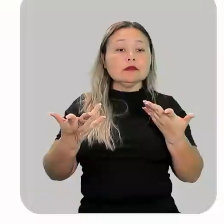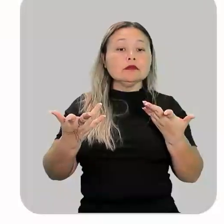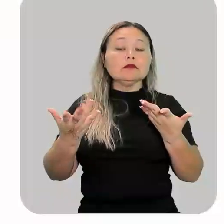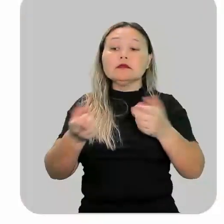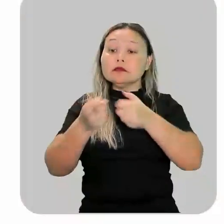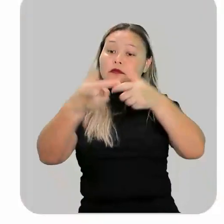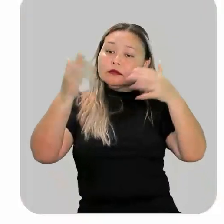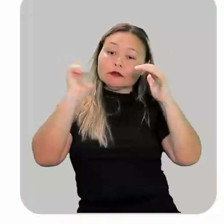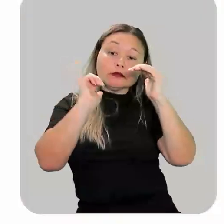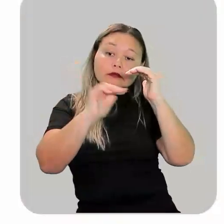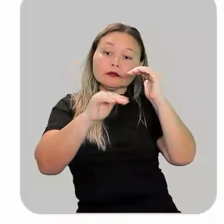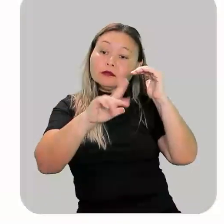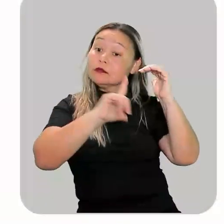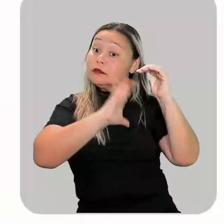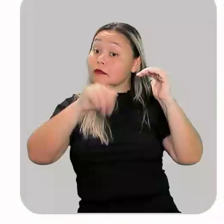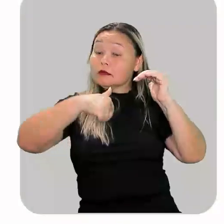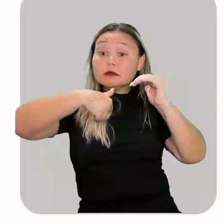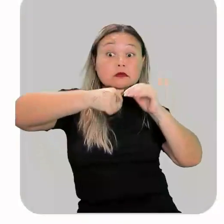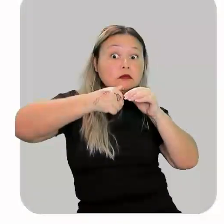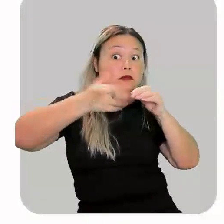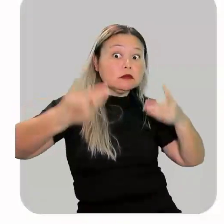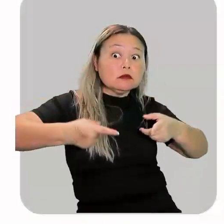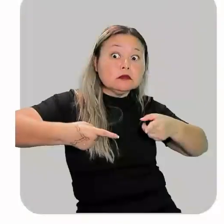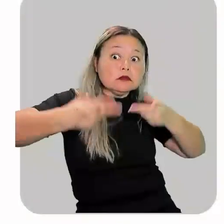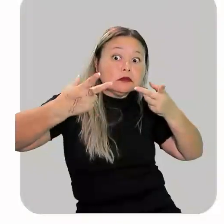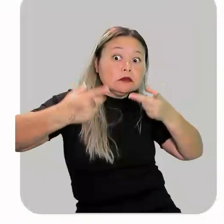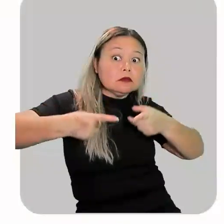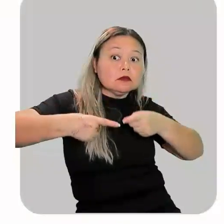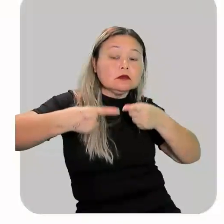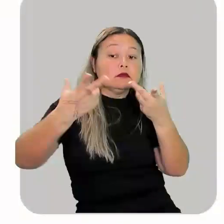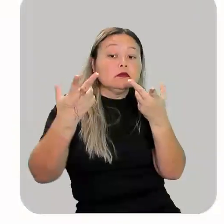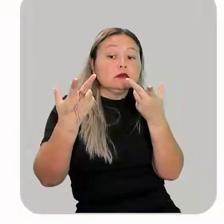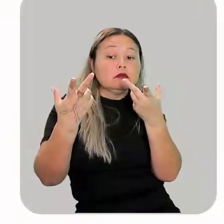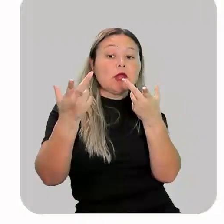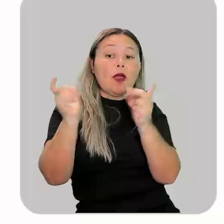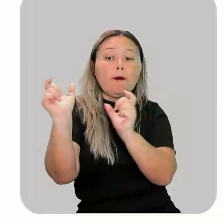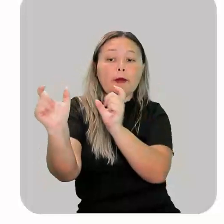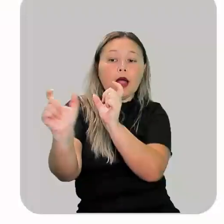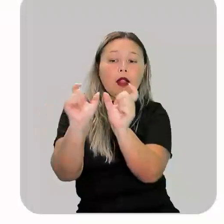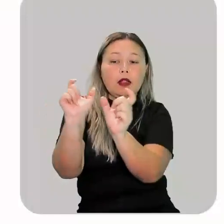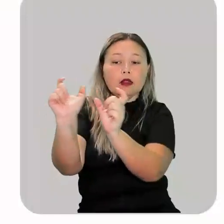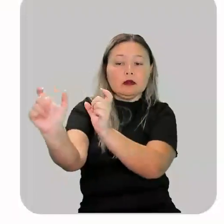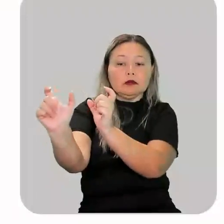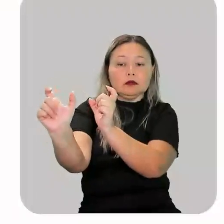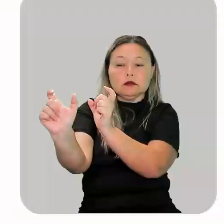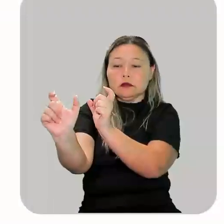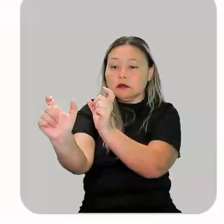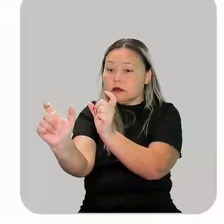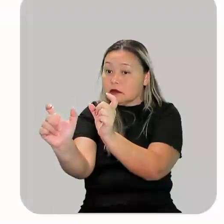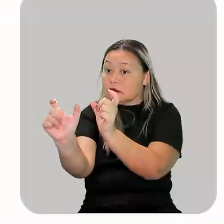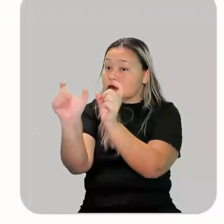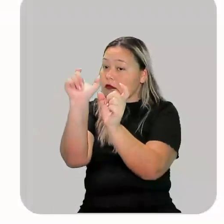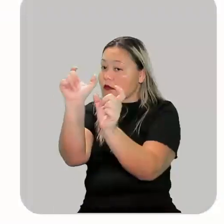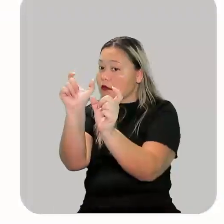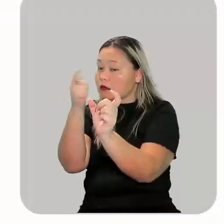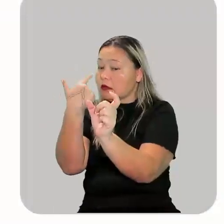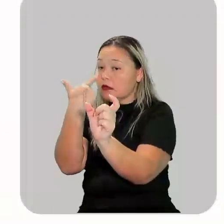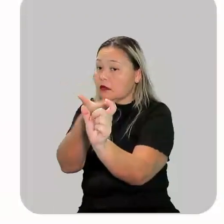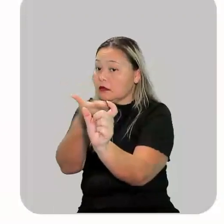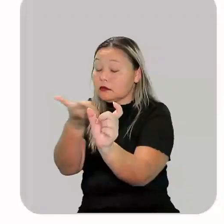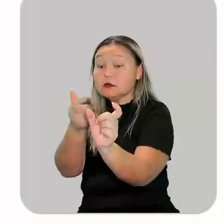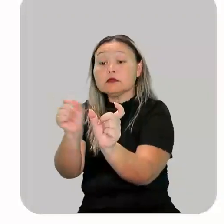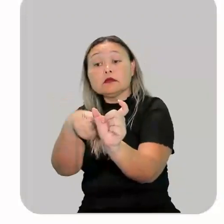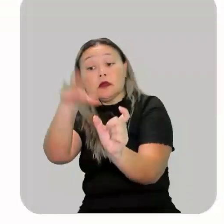Aumentar a quantidade estocada do que gerou maior arrecadação. Então, gente, essas palavrinhas aqui são o carro-chefe.